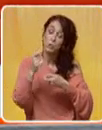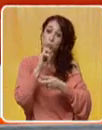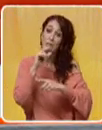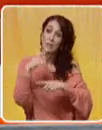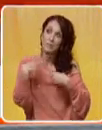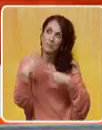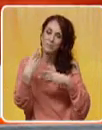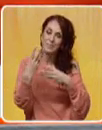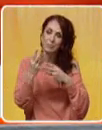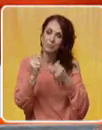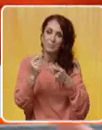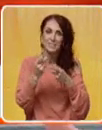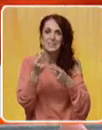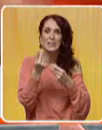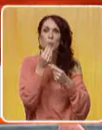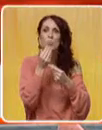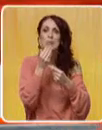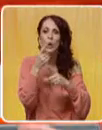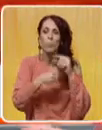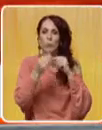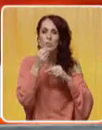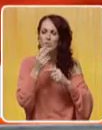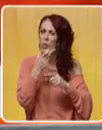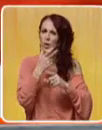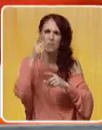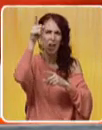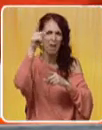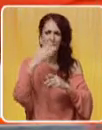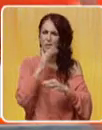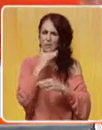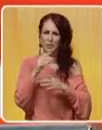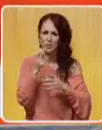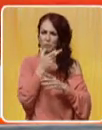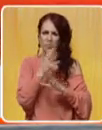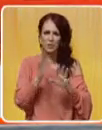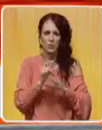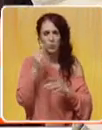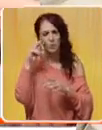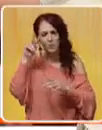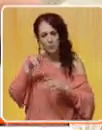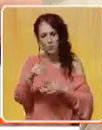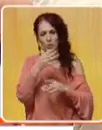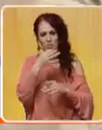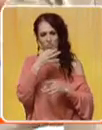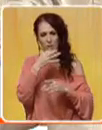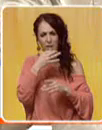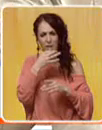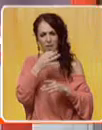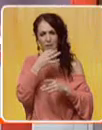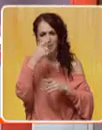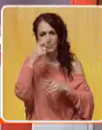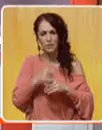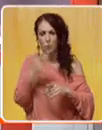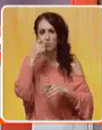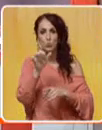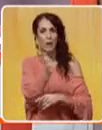possibilidades de arranjar comida foi terrível o que eu passar ão engraçado est est tá apreciar porque é assim estás a falar connosco e estás a falar com a pessoa